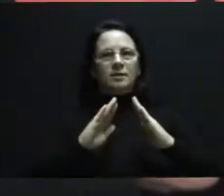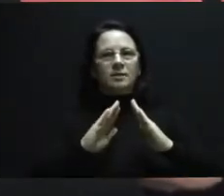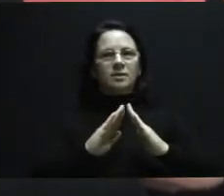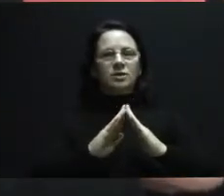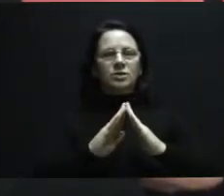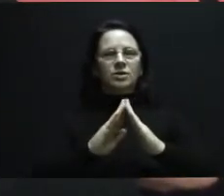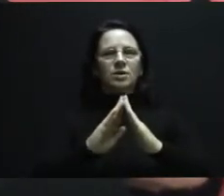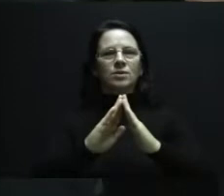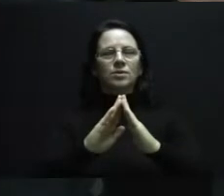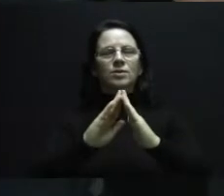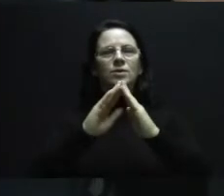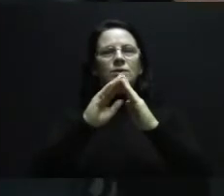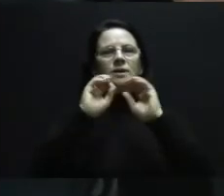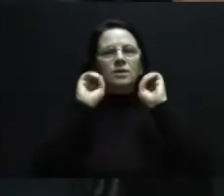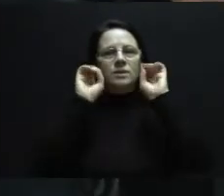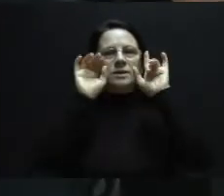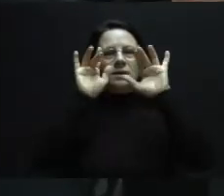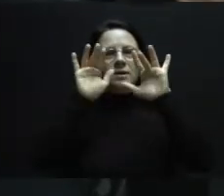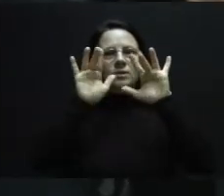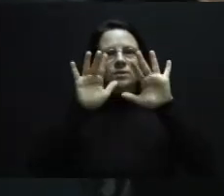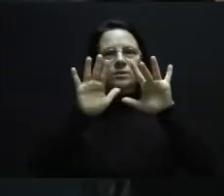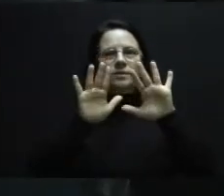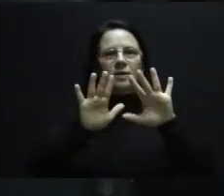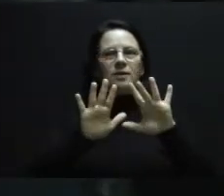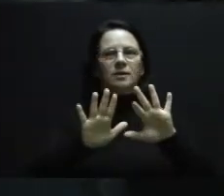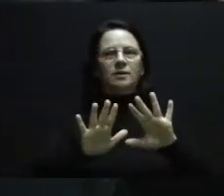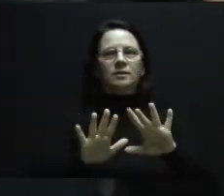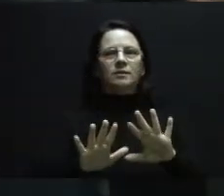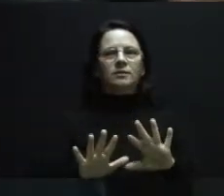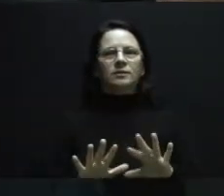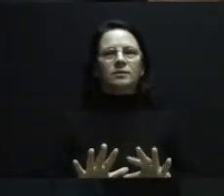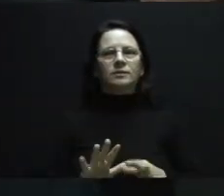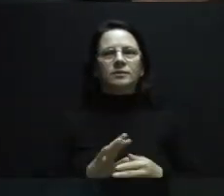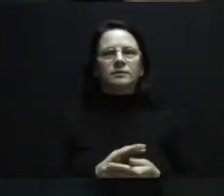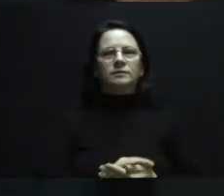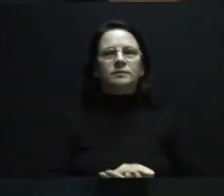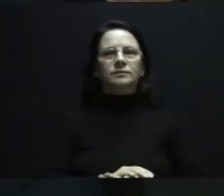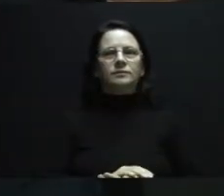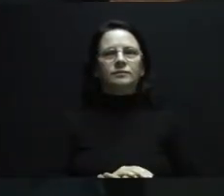casa seja o teu santuário.